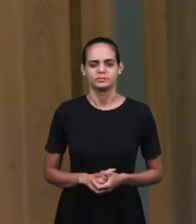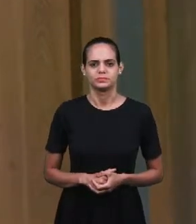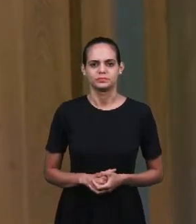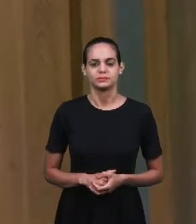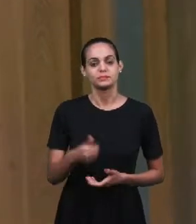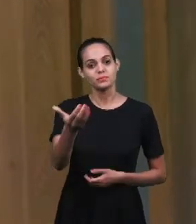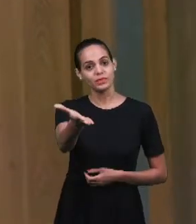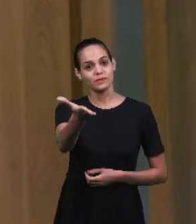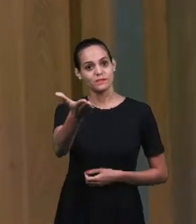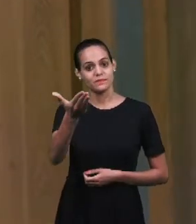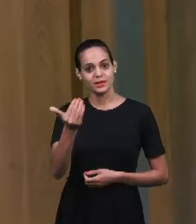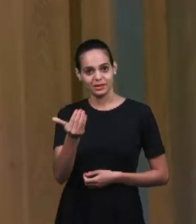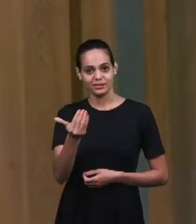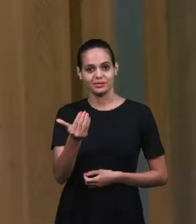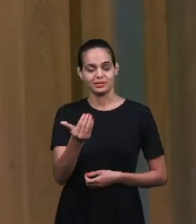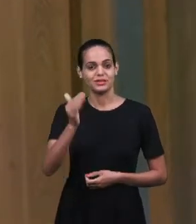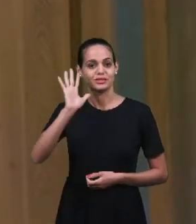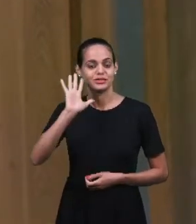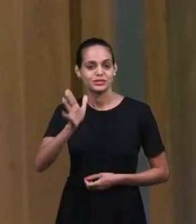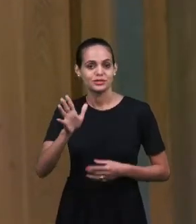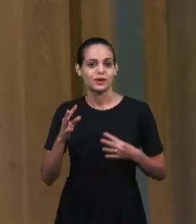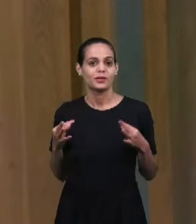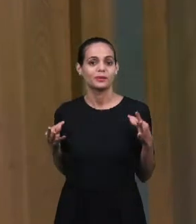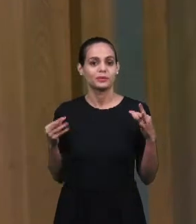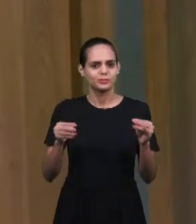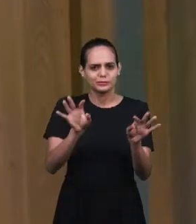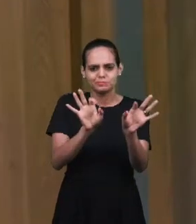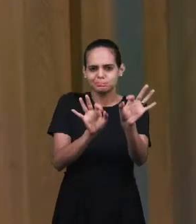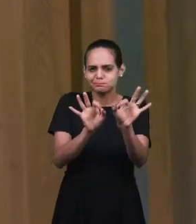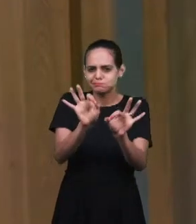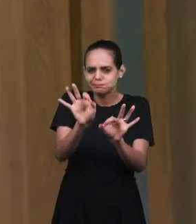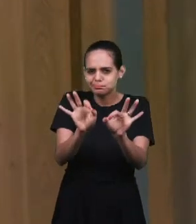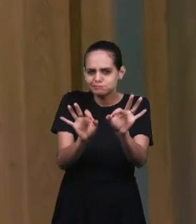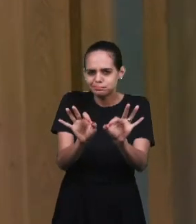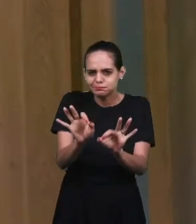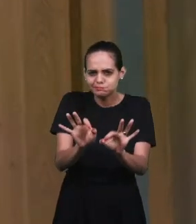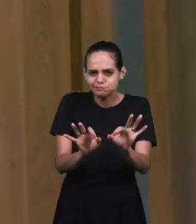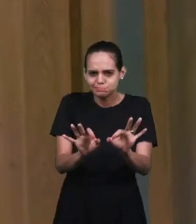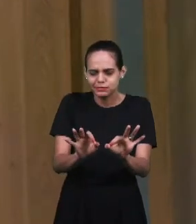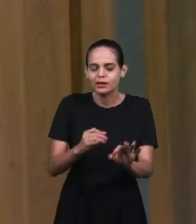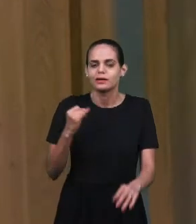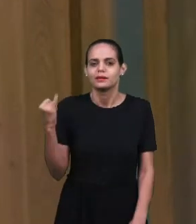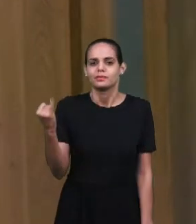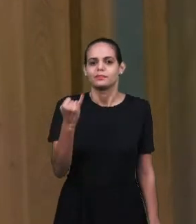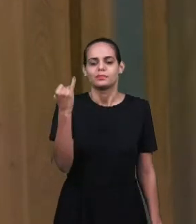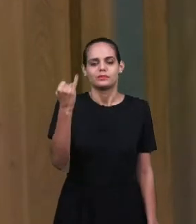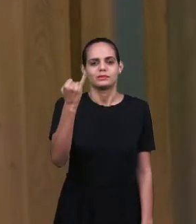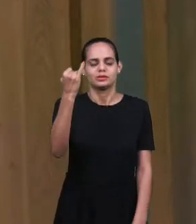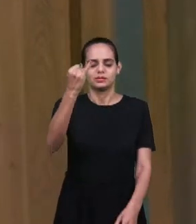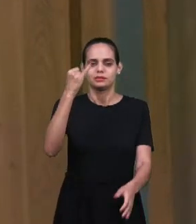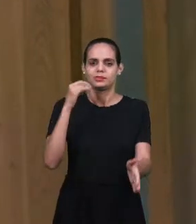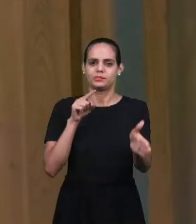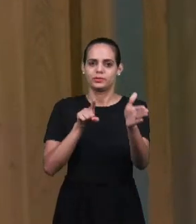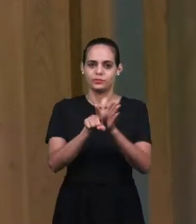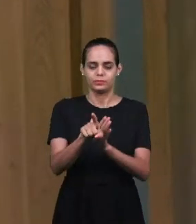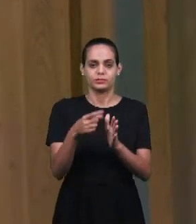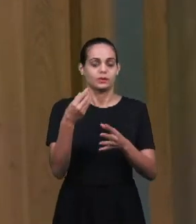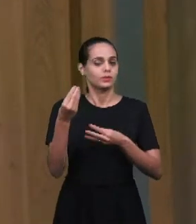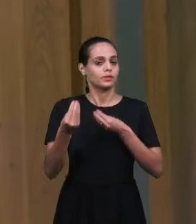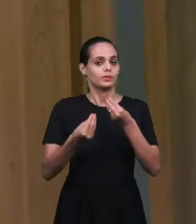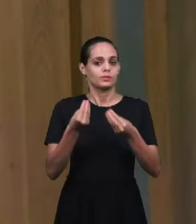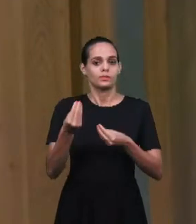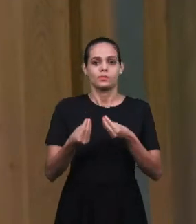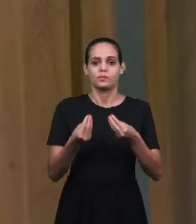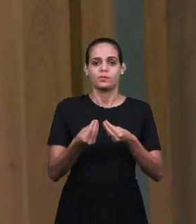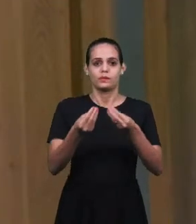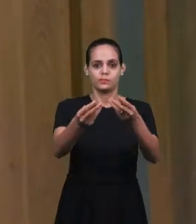que já está tudo preparado. Então, esse aspecto aqui é muito importante nessa pergunta, sobre como foi feito esse segundo